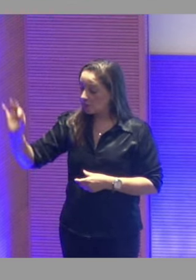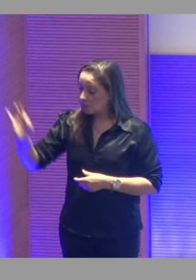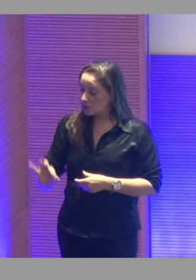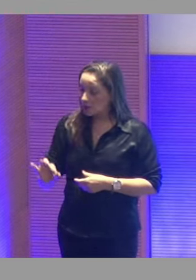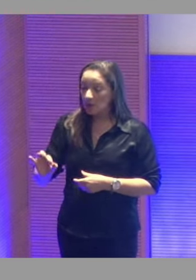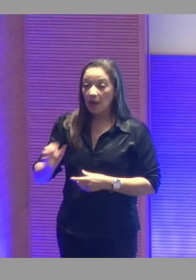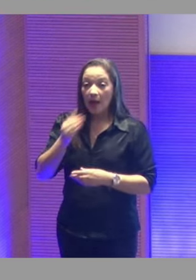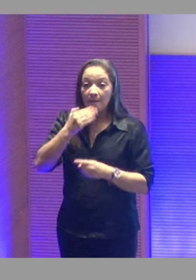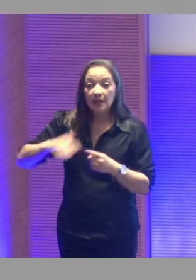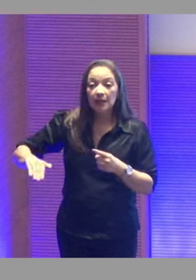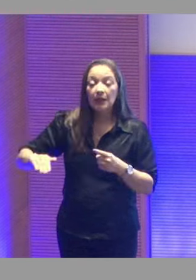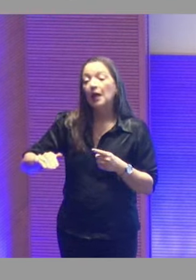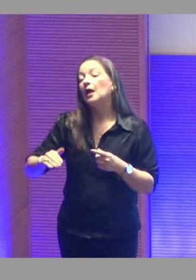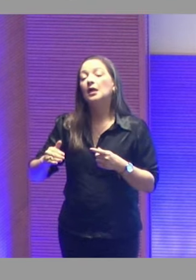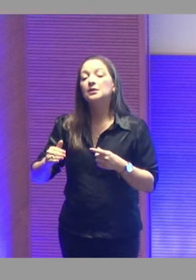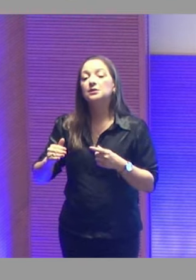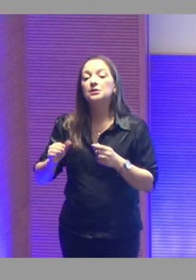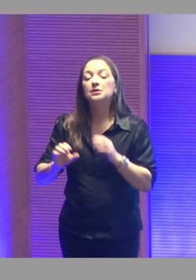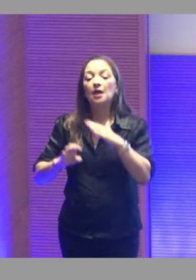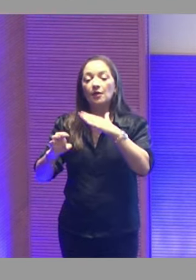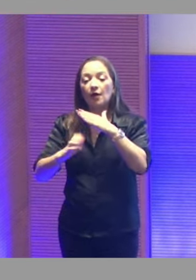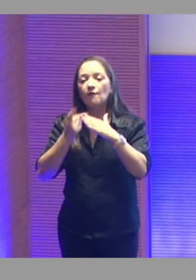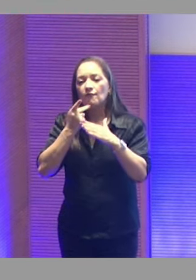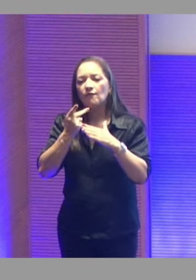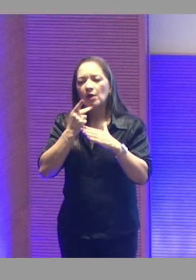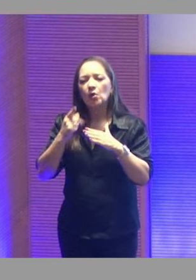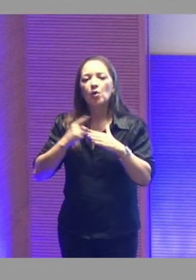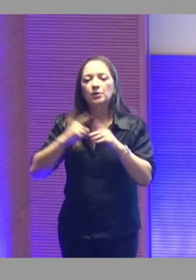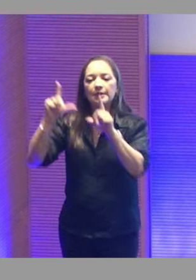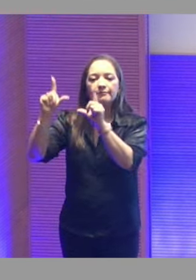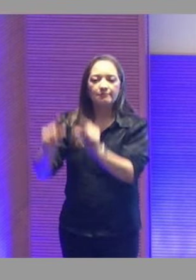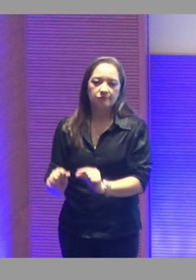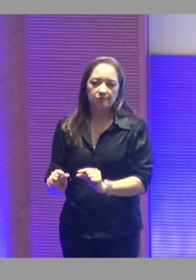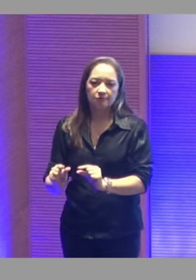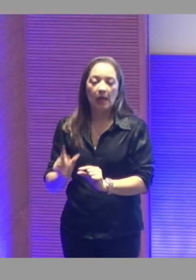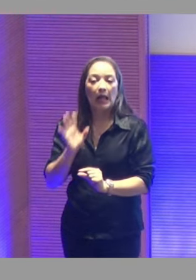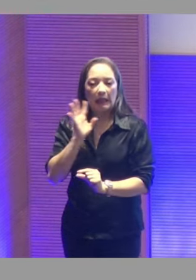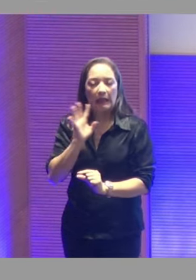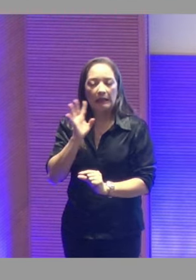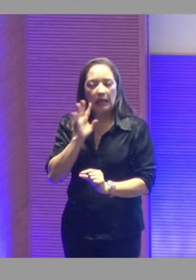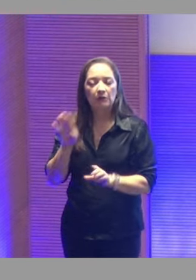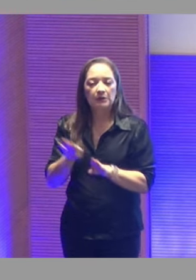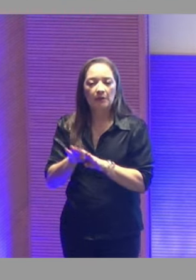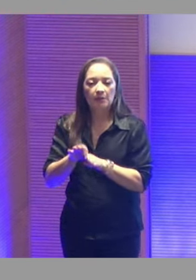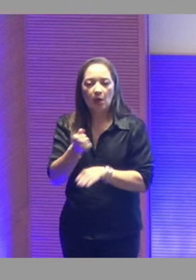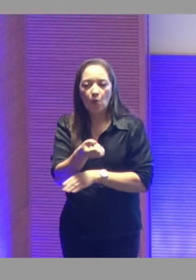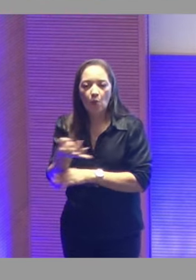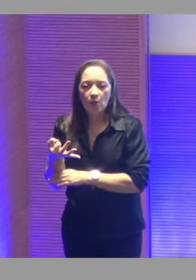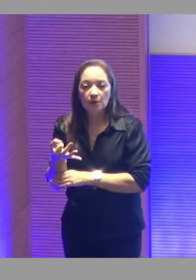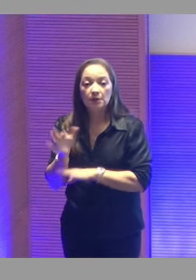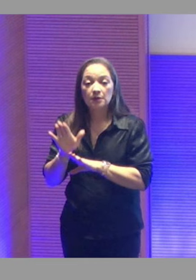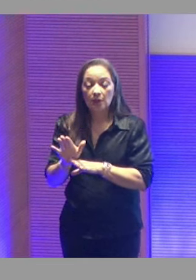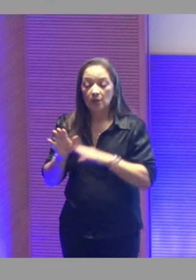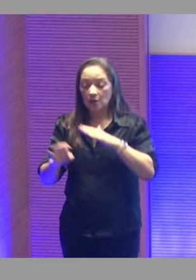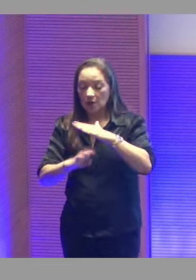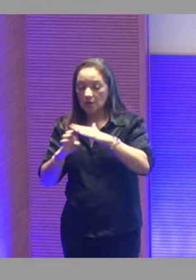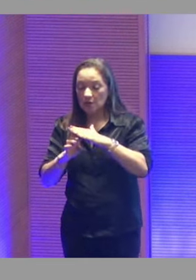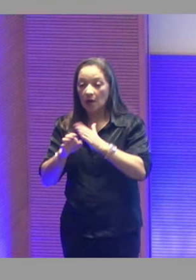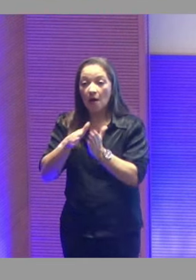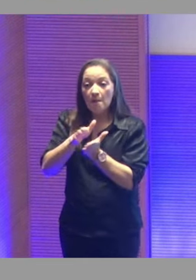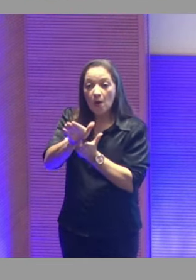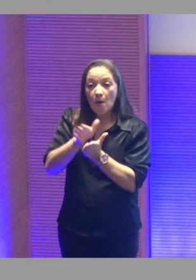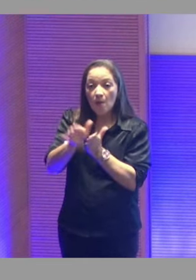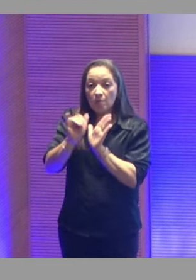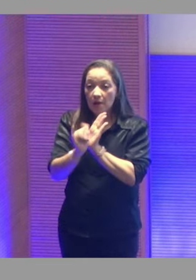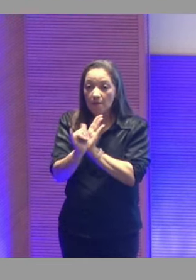organizações disseram que tem uma meta de scopo 3 de redução bastante legal esse número também então das organizações que publicam